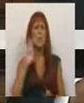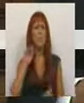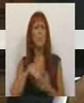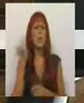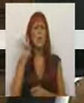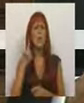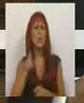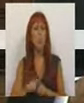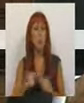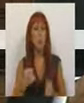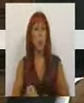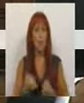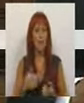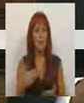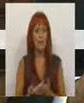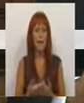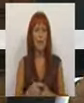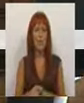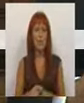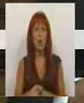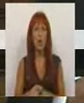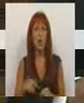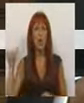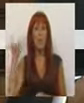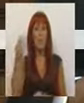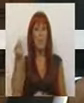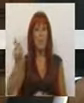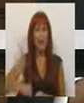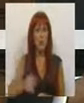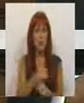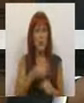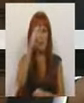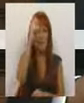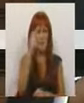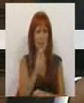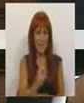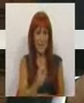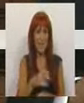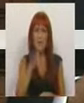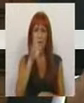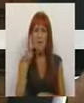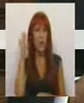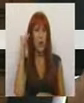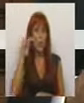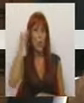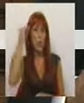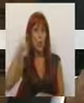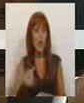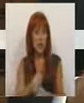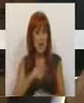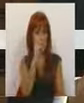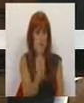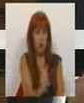resultados importantes foi ter conseguido levar voos low cost à Ilha Terceira, e se reparar nos números do turismo da Ilha